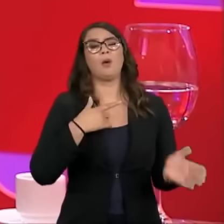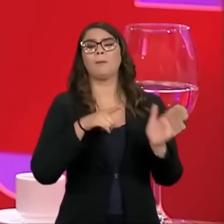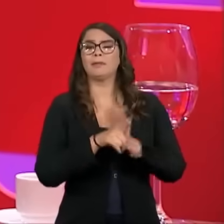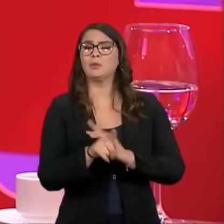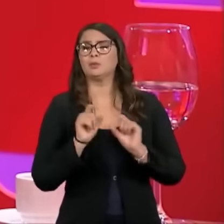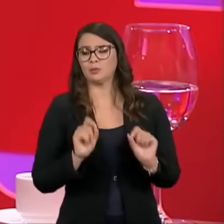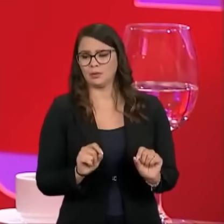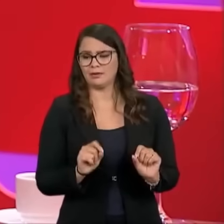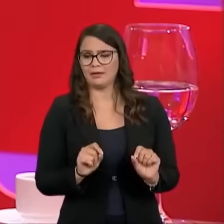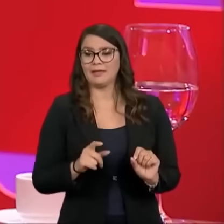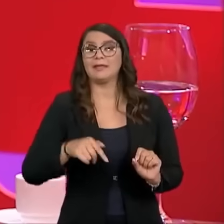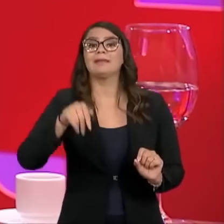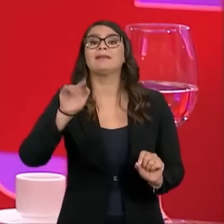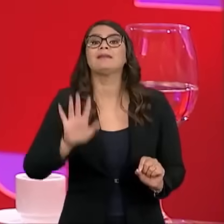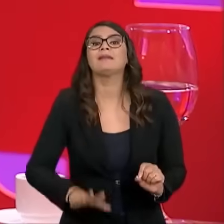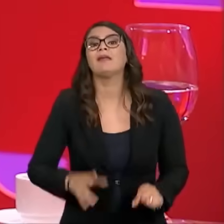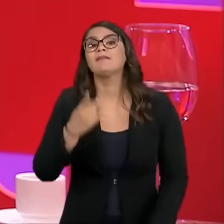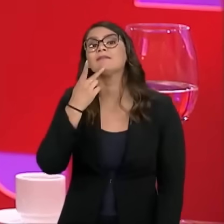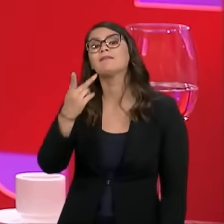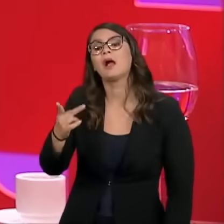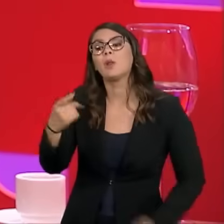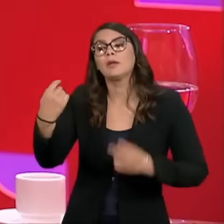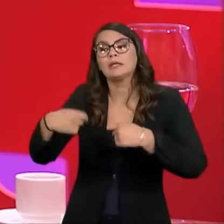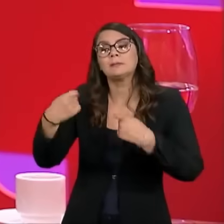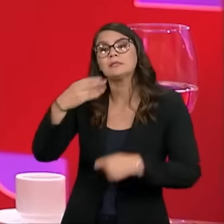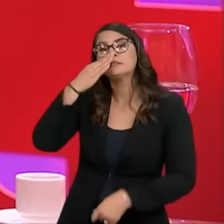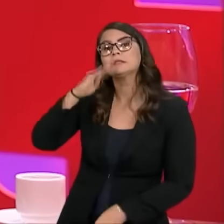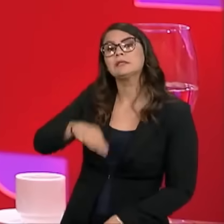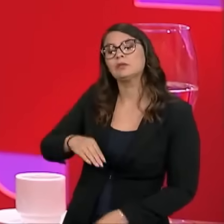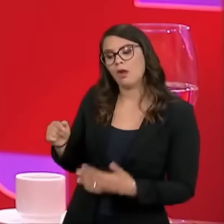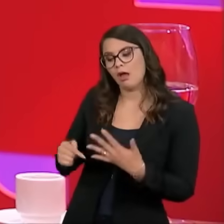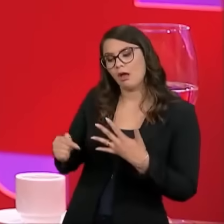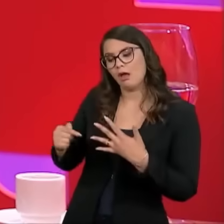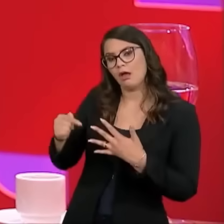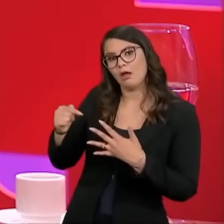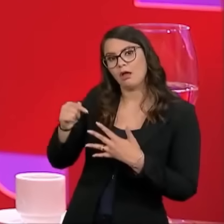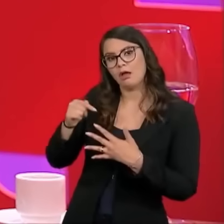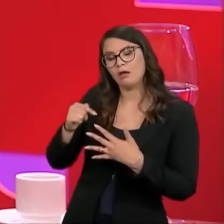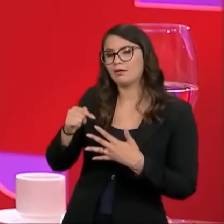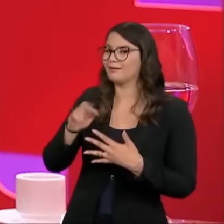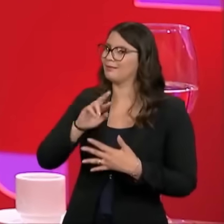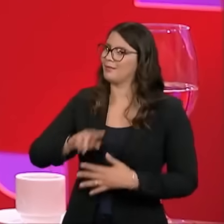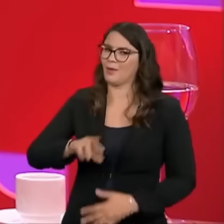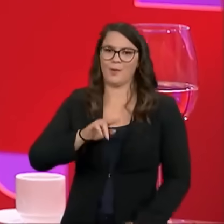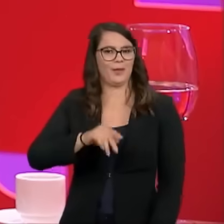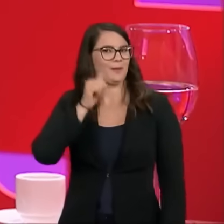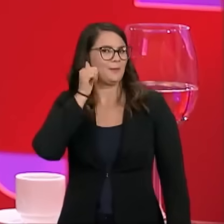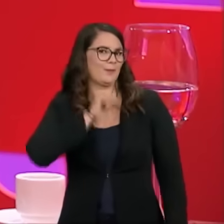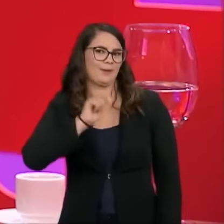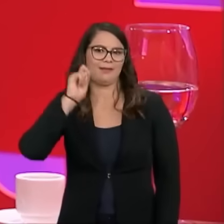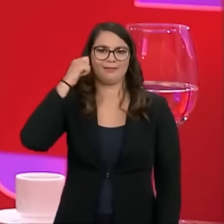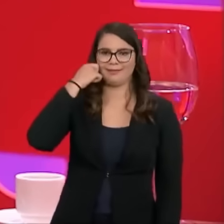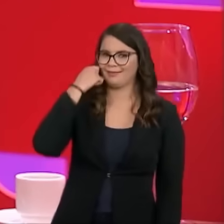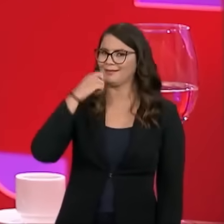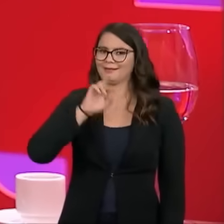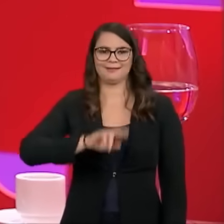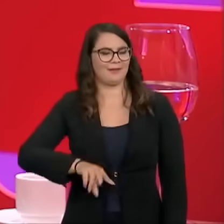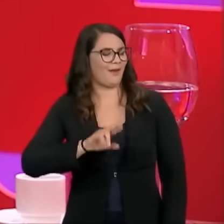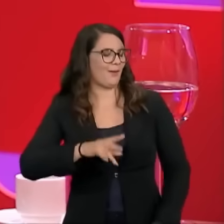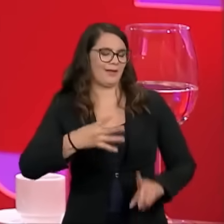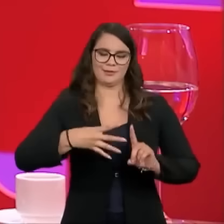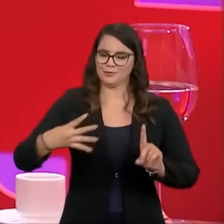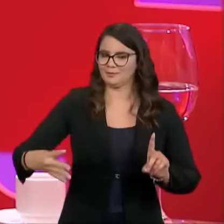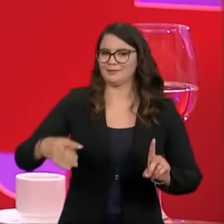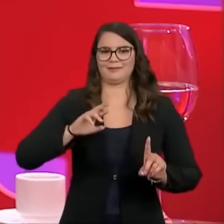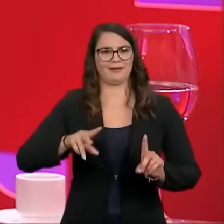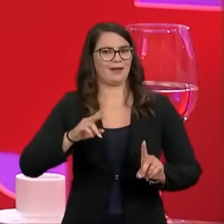fica é quem está dizendo que é preciso ignorar essas camadas eu tenho certeza que não são as mulheres negras que não são as lgbts que